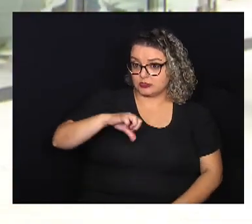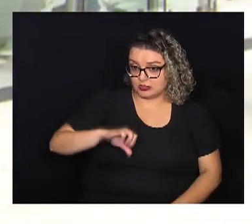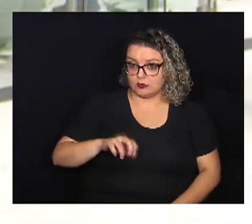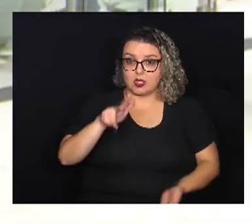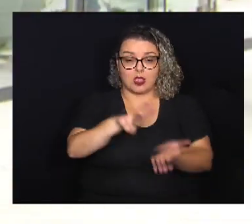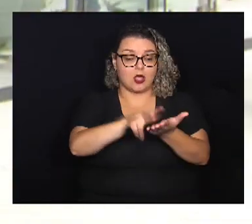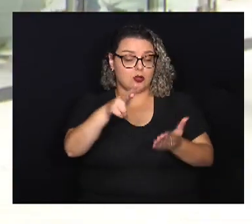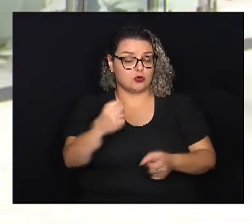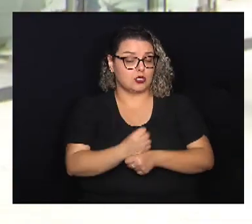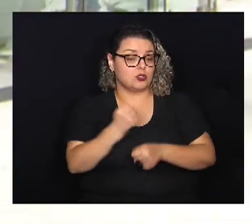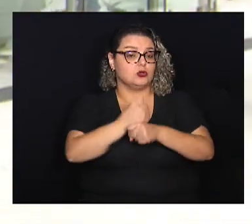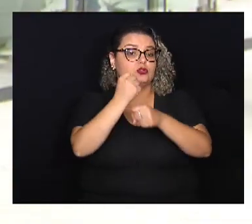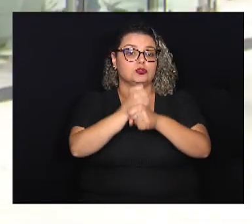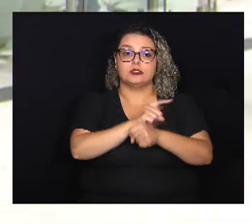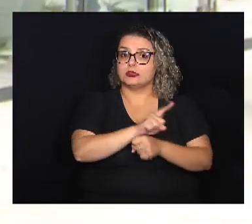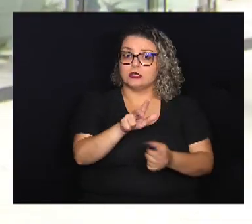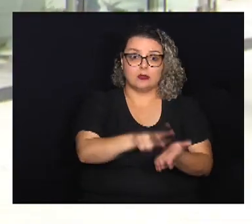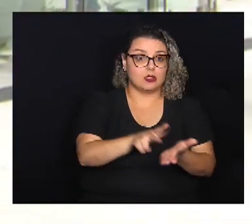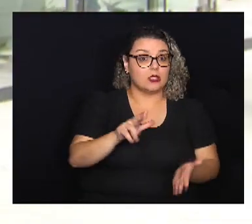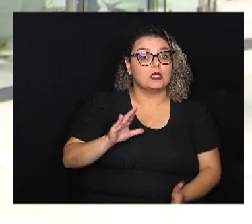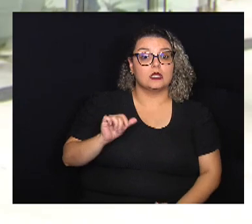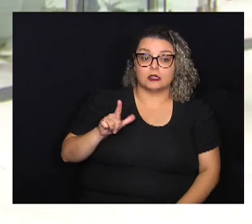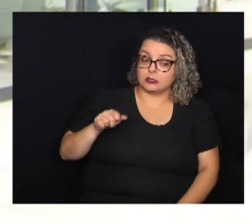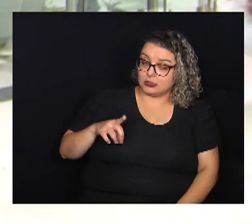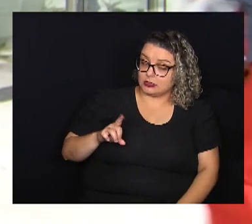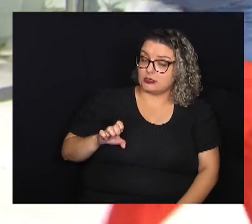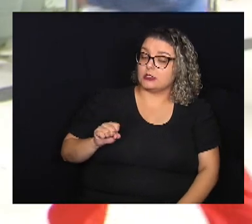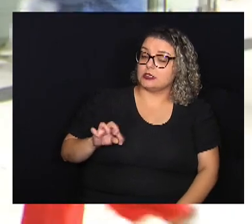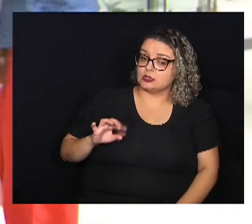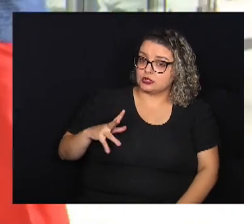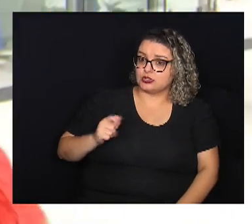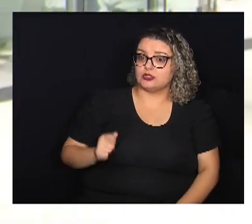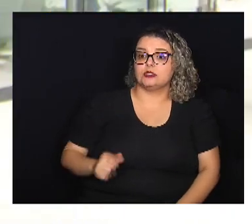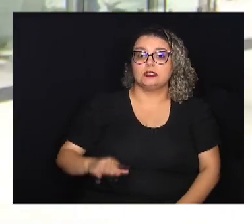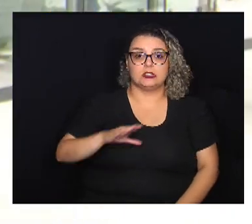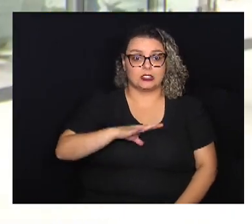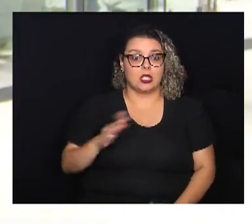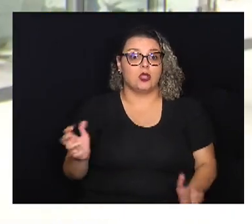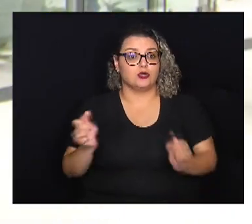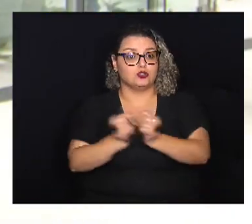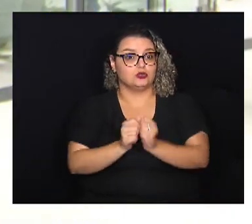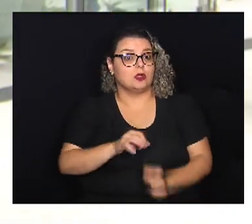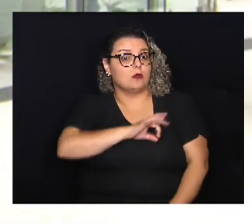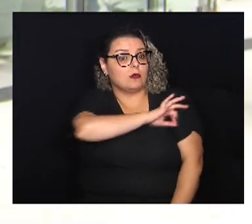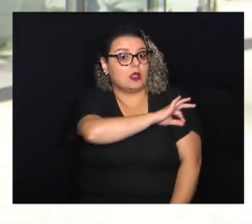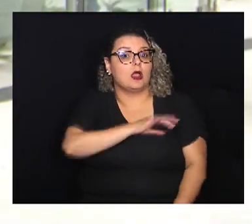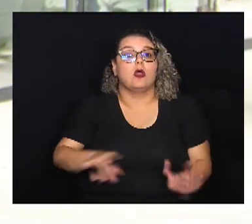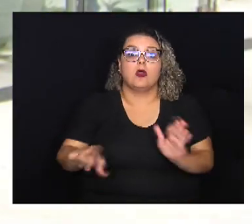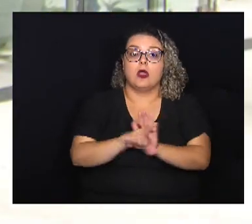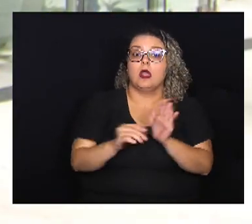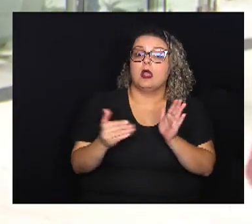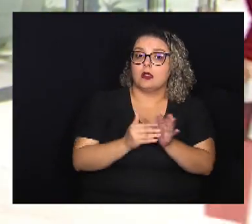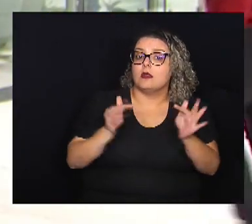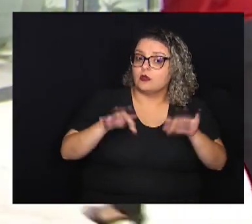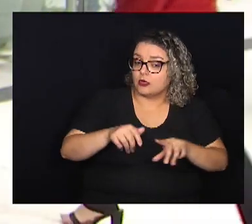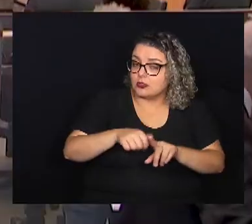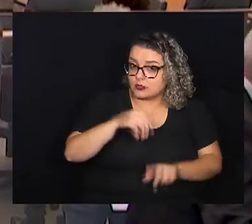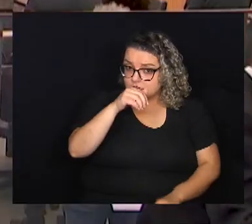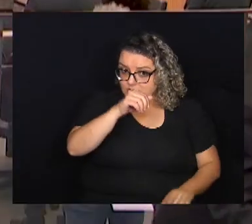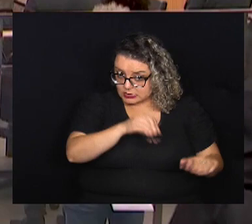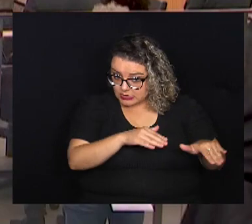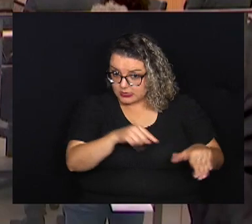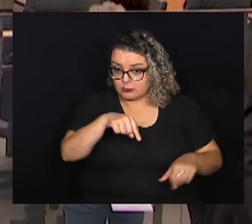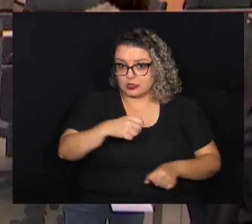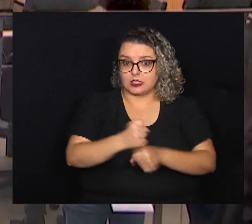de construções irregulares e clandestinas na cidade junto à prefeitura e esta lei está em vigor até o final de setembro deste ano